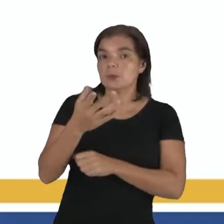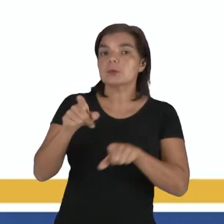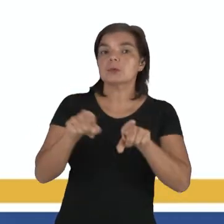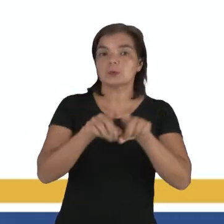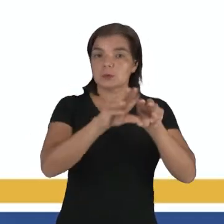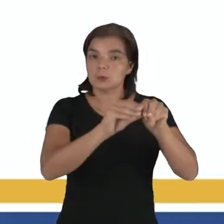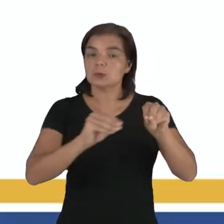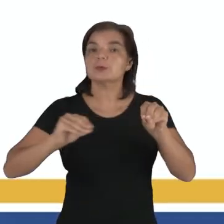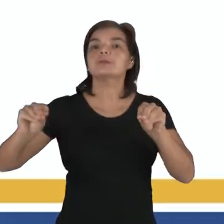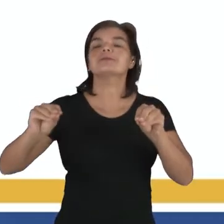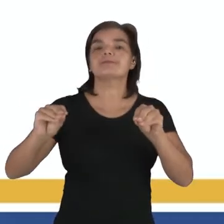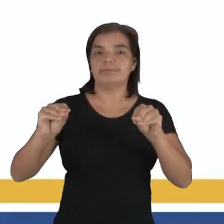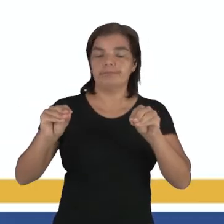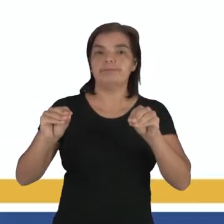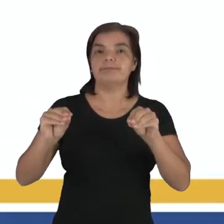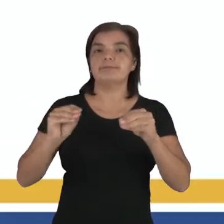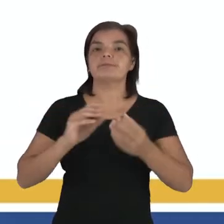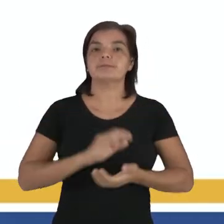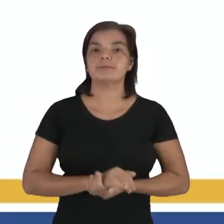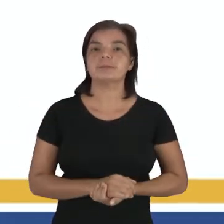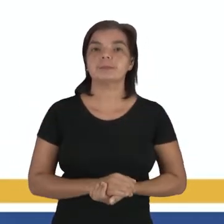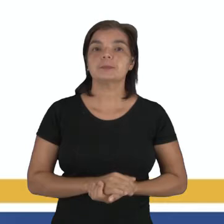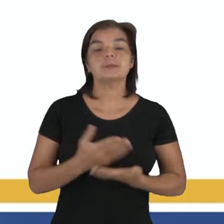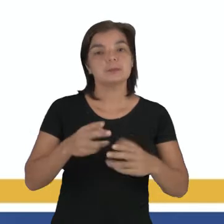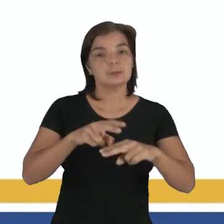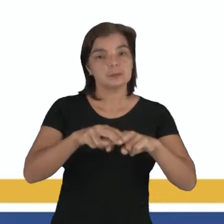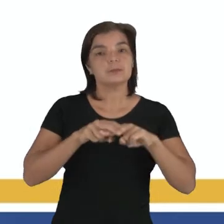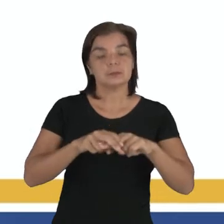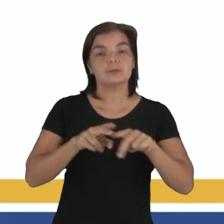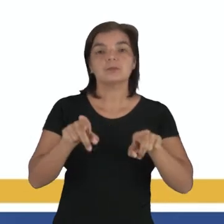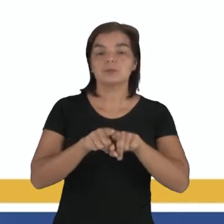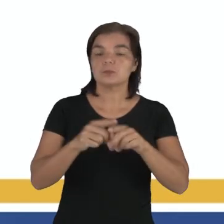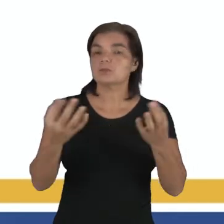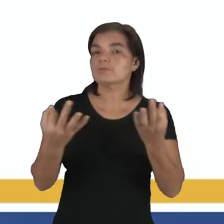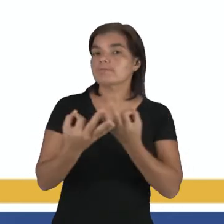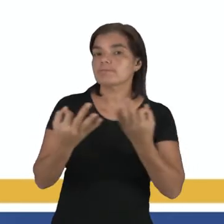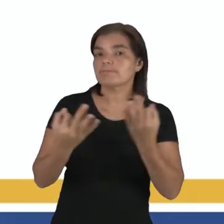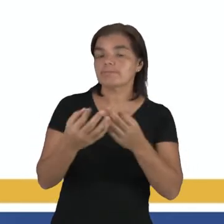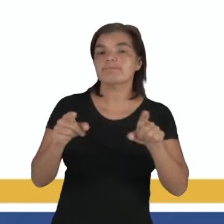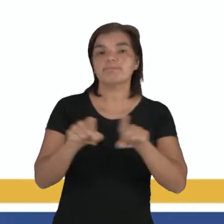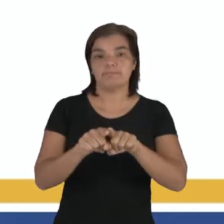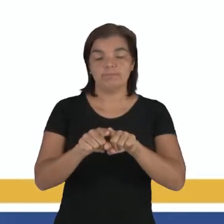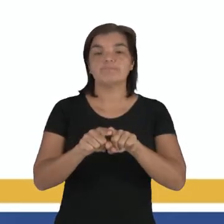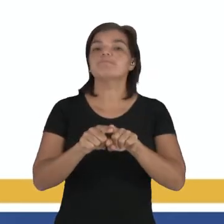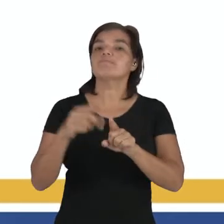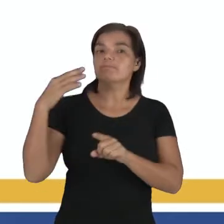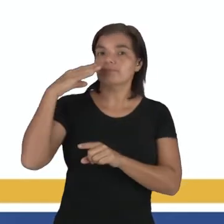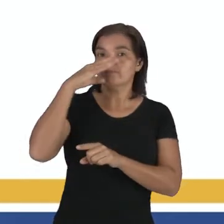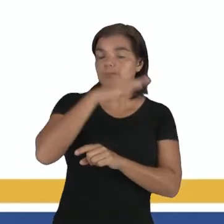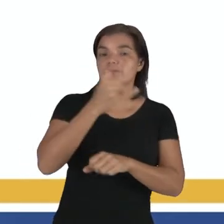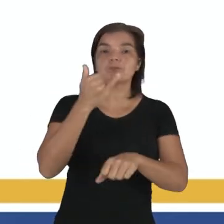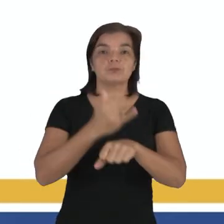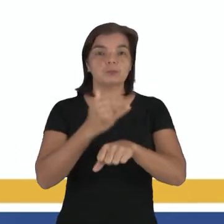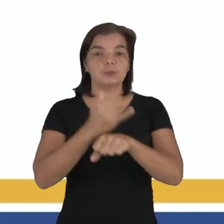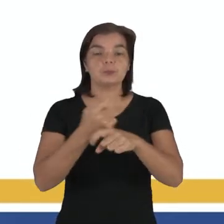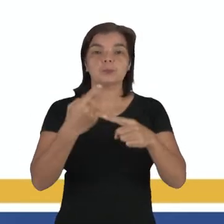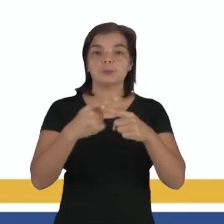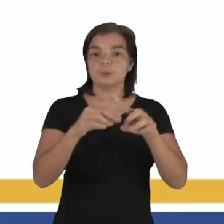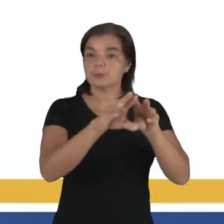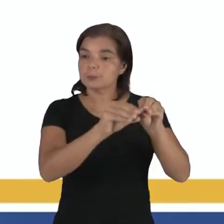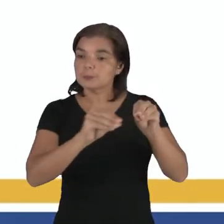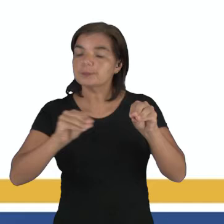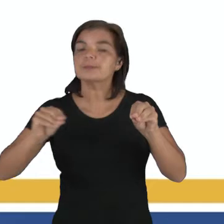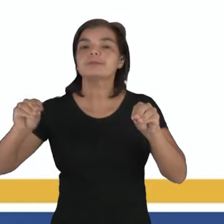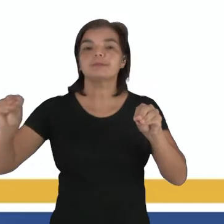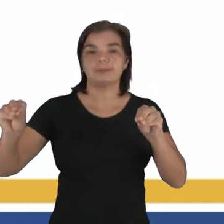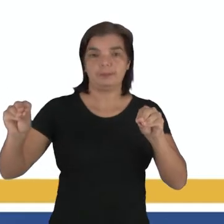uma facilidade maior, digamos assim, de se deslocar. Então é por isso que ele é um excelente condutor de calor, os metais, porque ele tanto vai